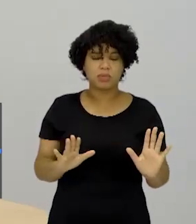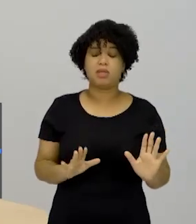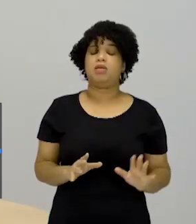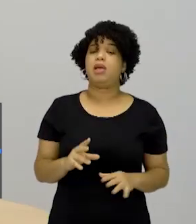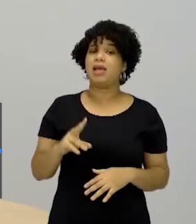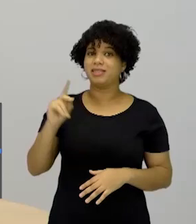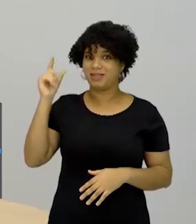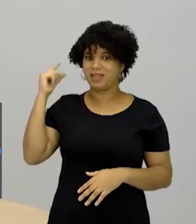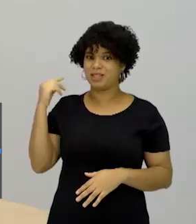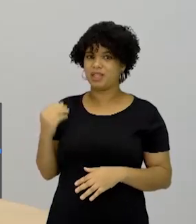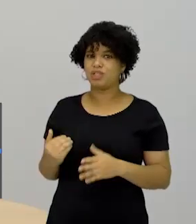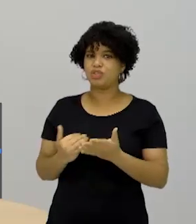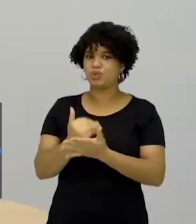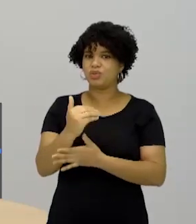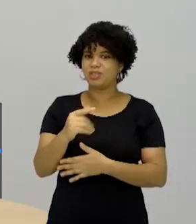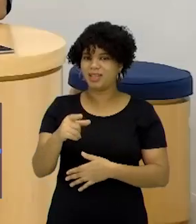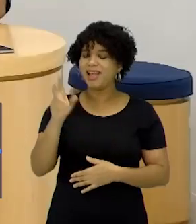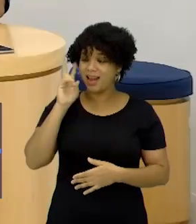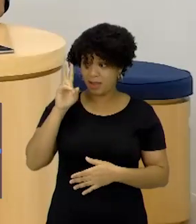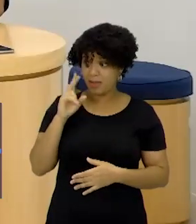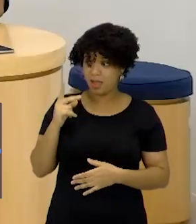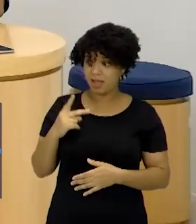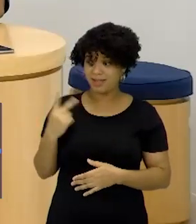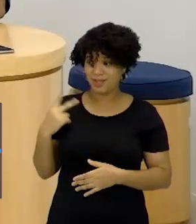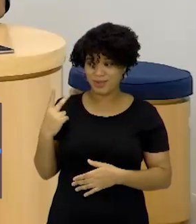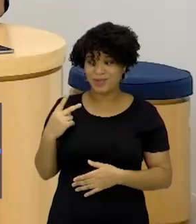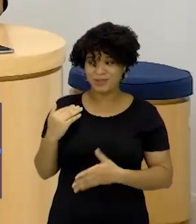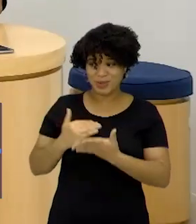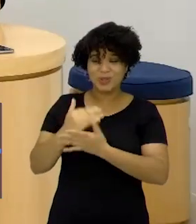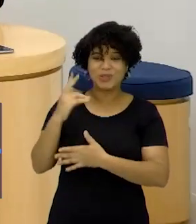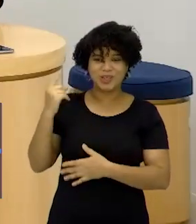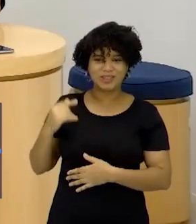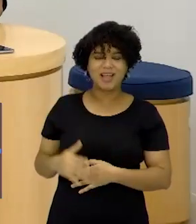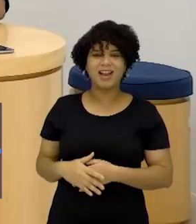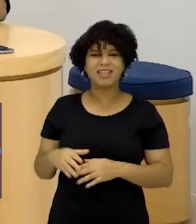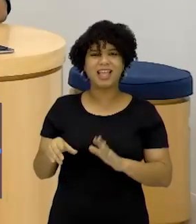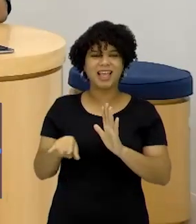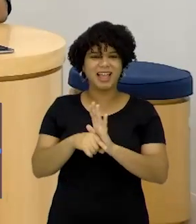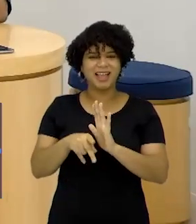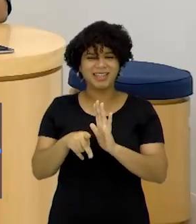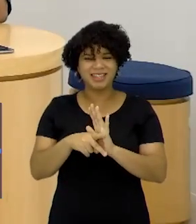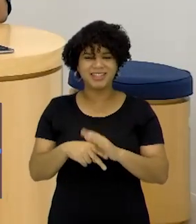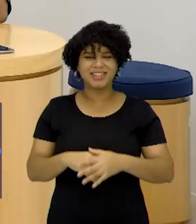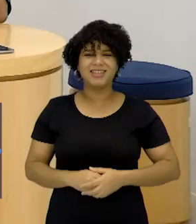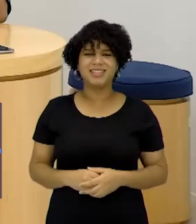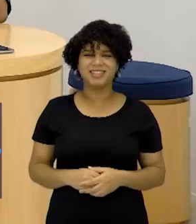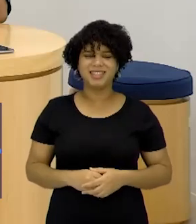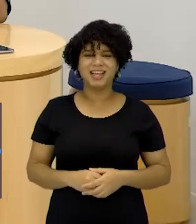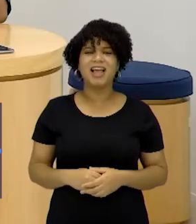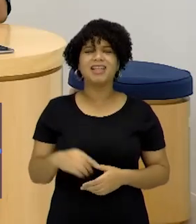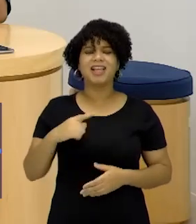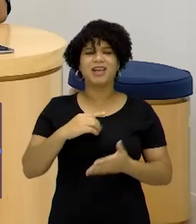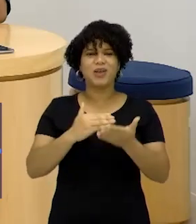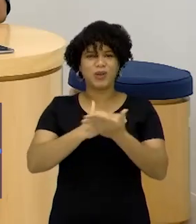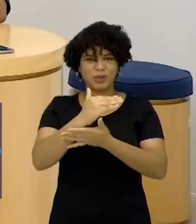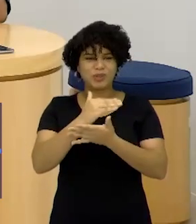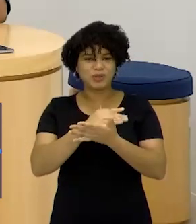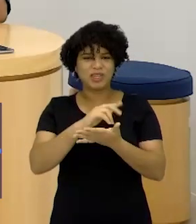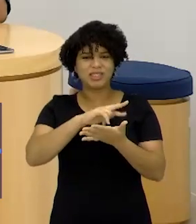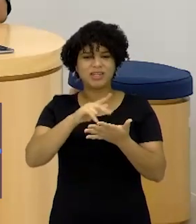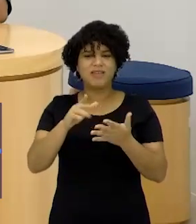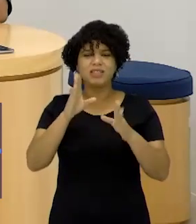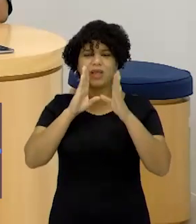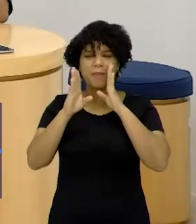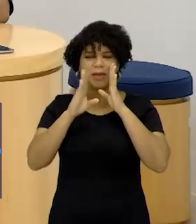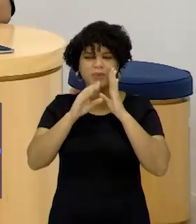sociais surgiram. A gente estava lá, quando surgiram, aqui, ó, o Orkut, tudo isso aí. O Daniel, ele falou, né, que tentou e voltou. Então, tentou e voltou.